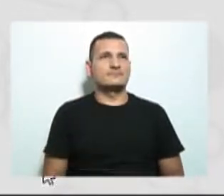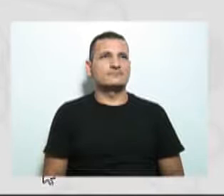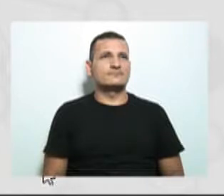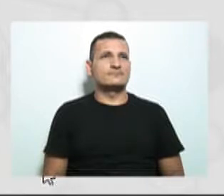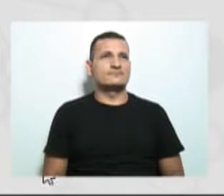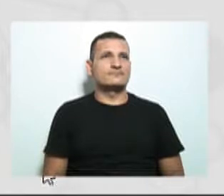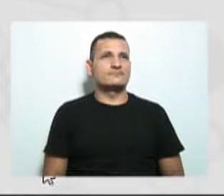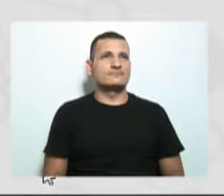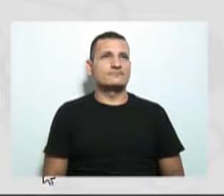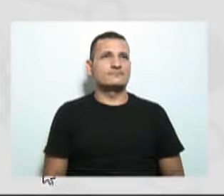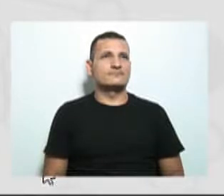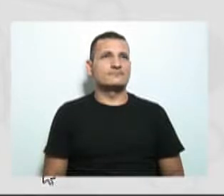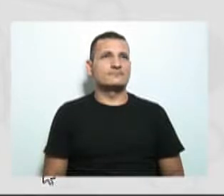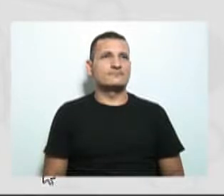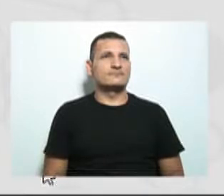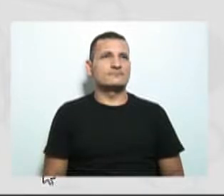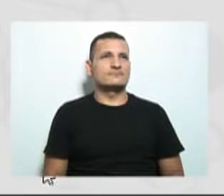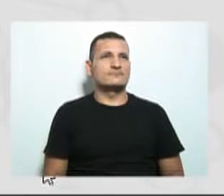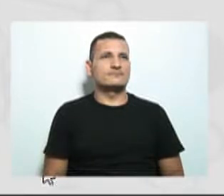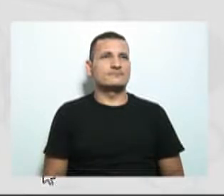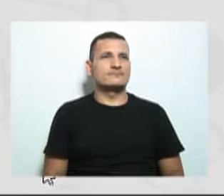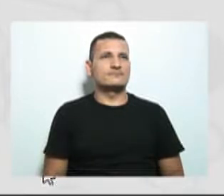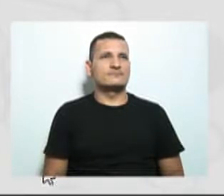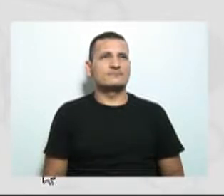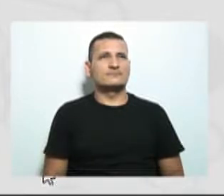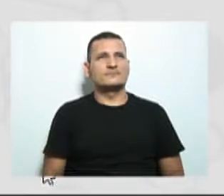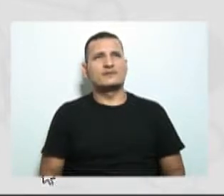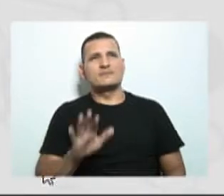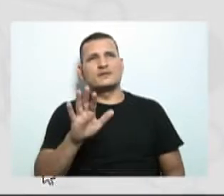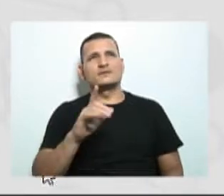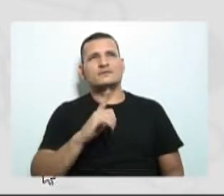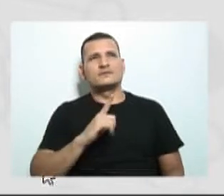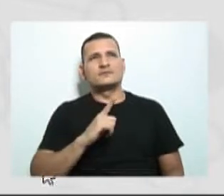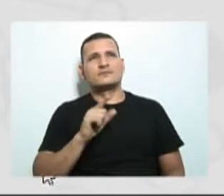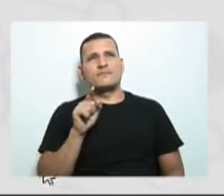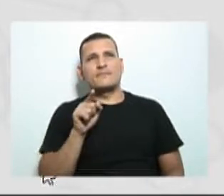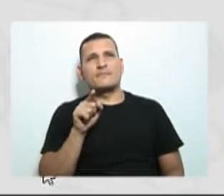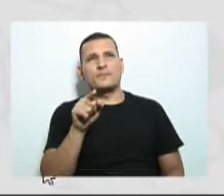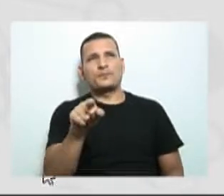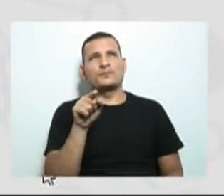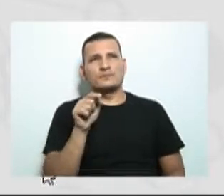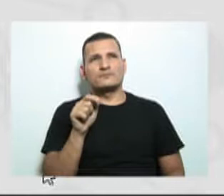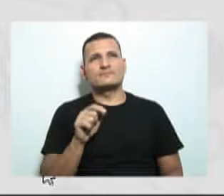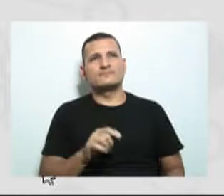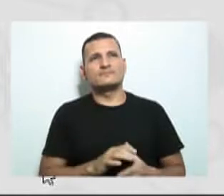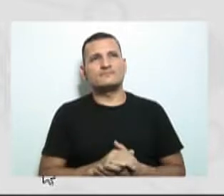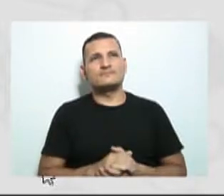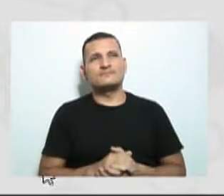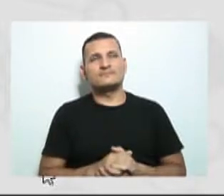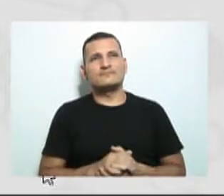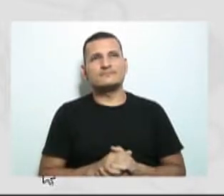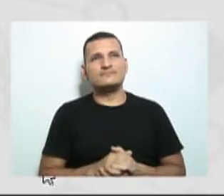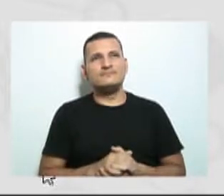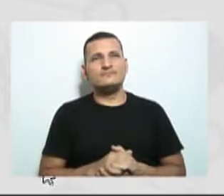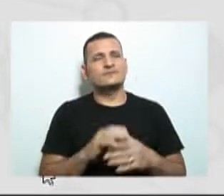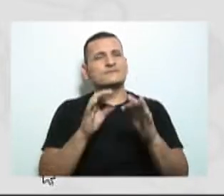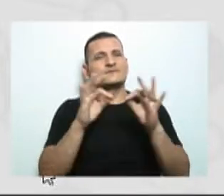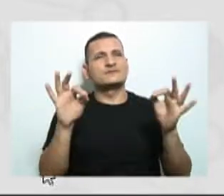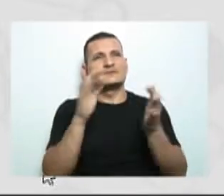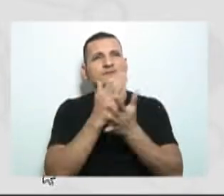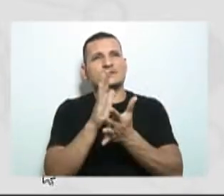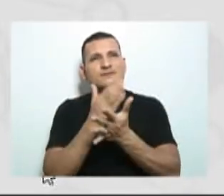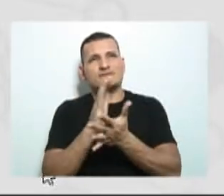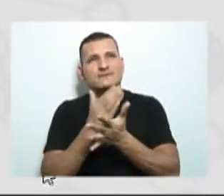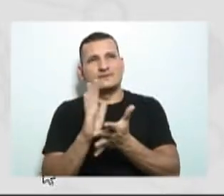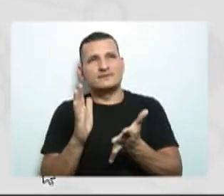atenção, tá? O rato roeu... Mas peraí, tem um ponto ali. Tem um ponto, então essa frase não tem nada a ver com a pergunta. O rato